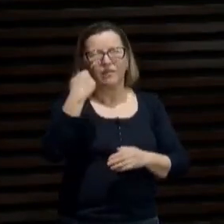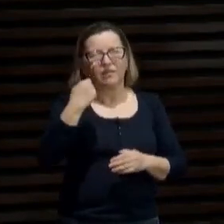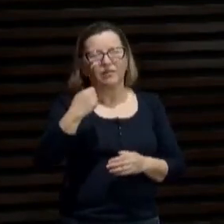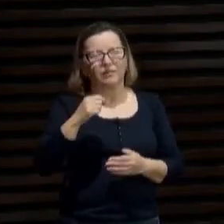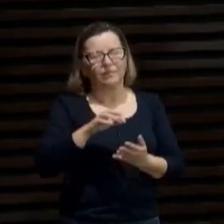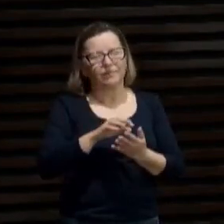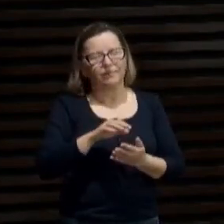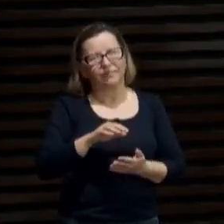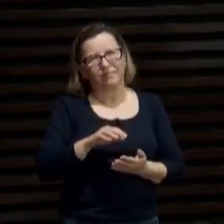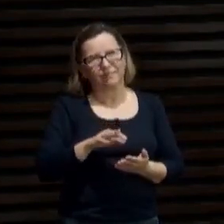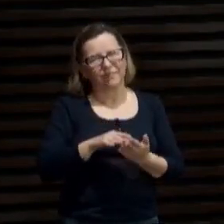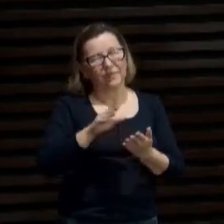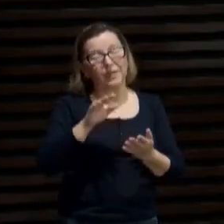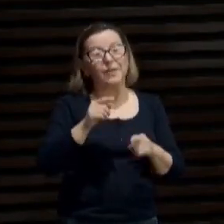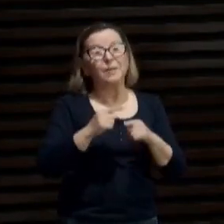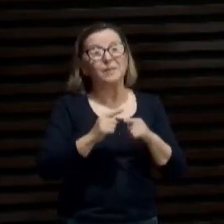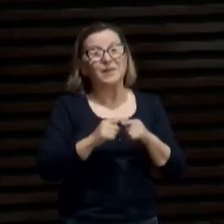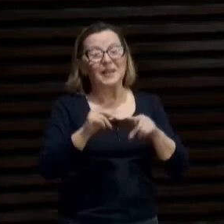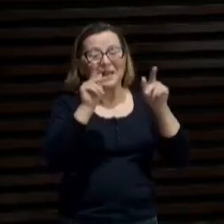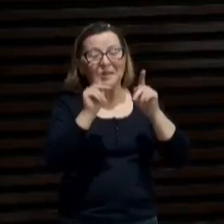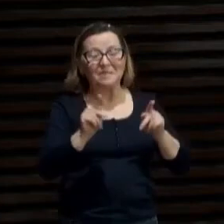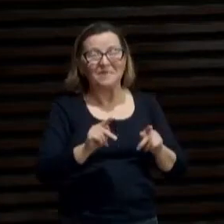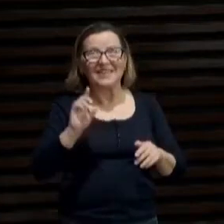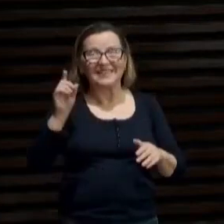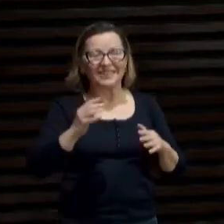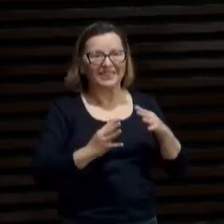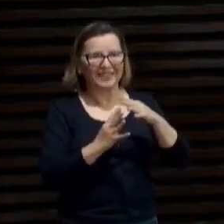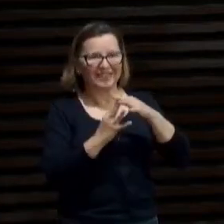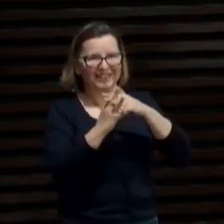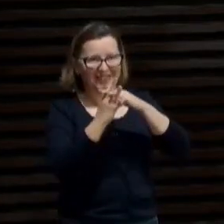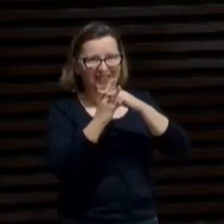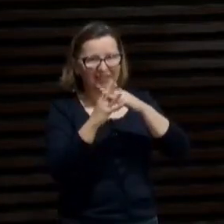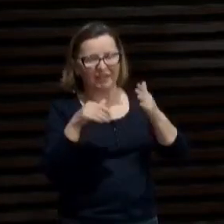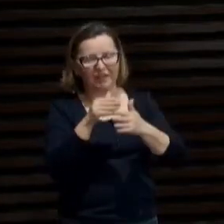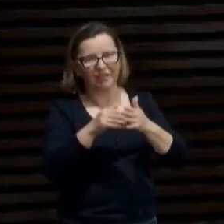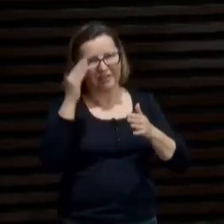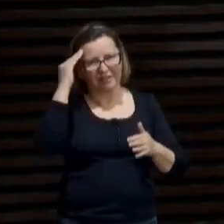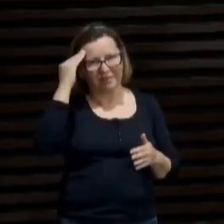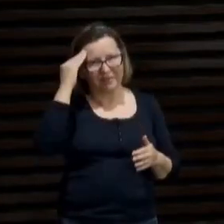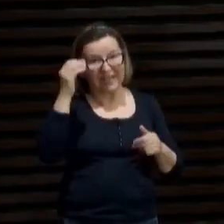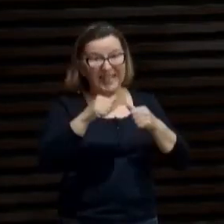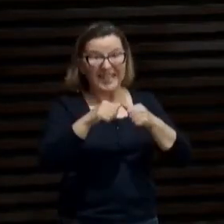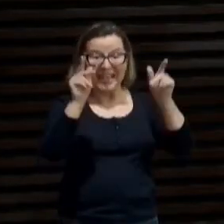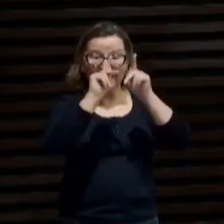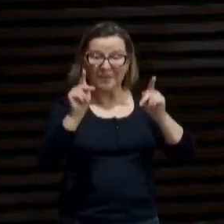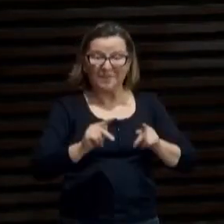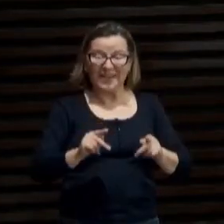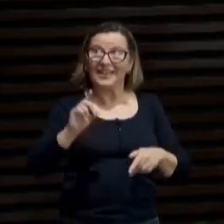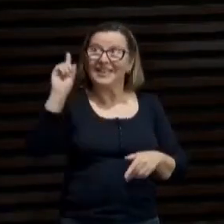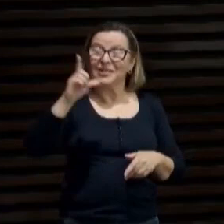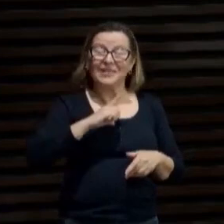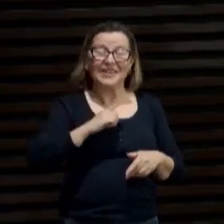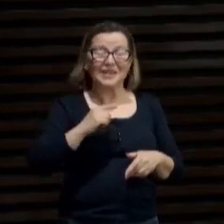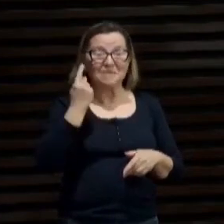Porque a paz de Deus excede todo entendimento. É essa paz que nos está proposta. É